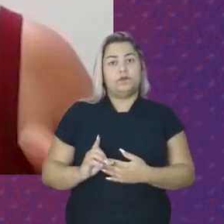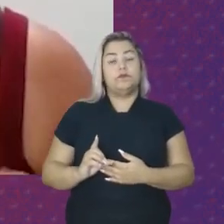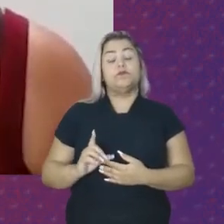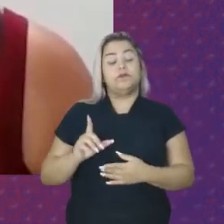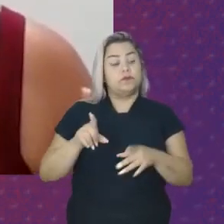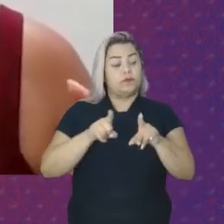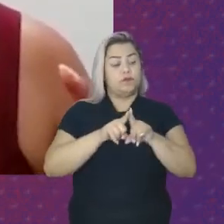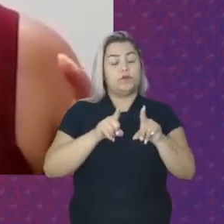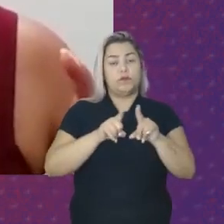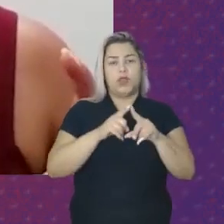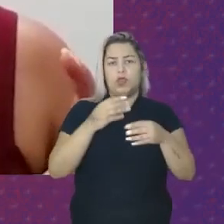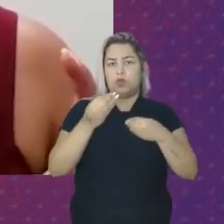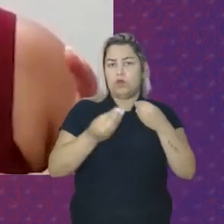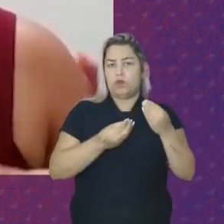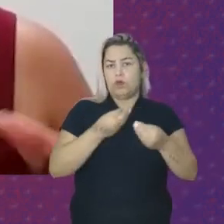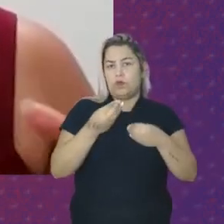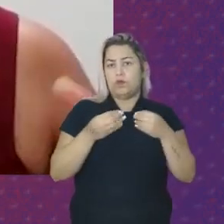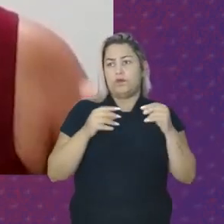considerados, né, como